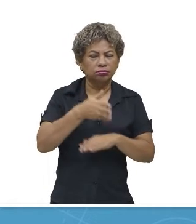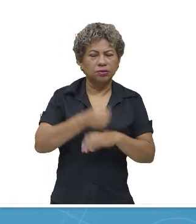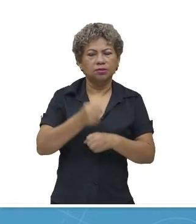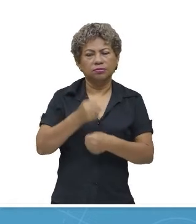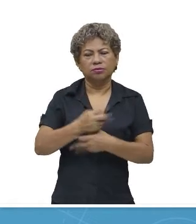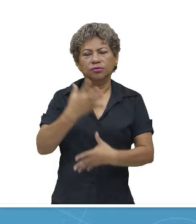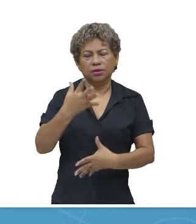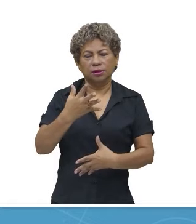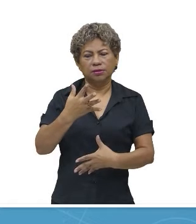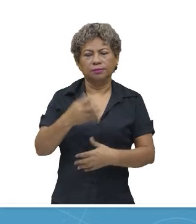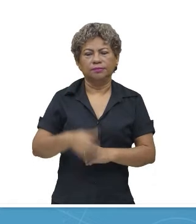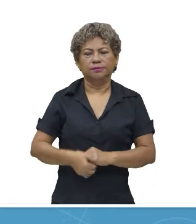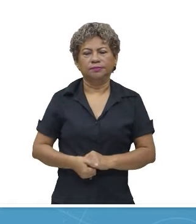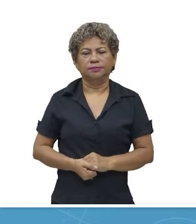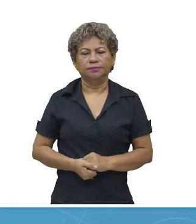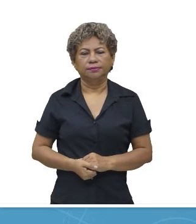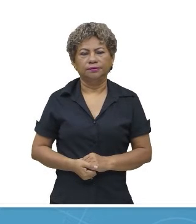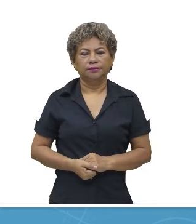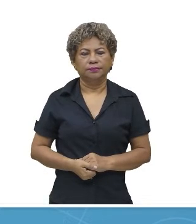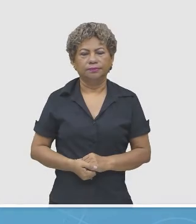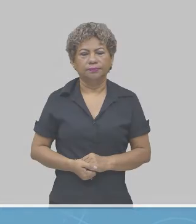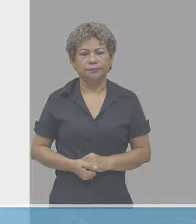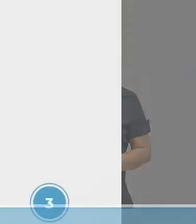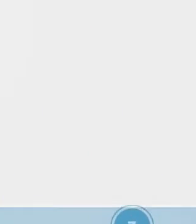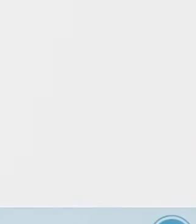dúvida, pergunte aos professores.